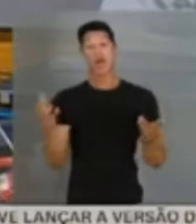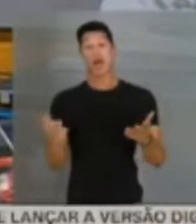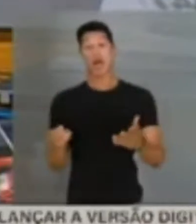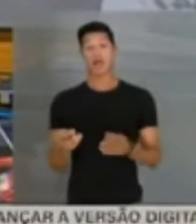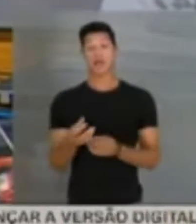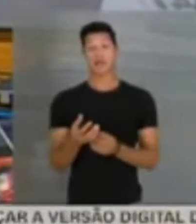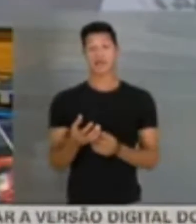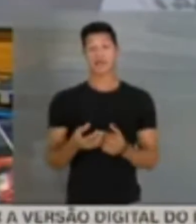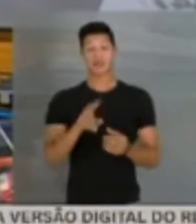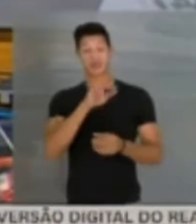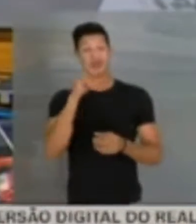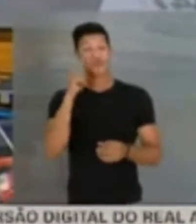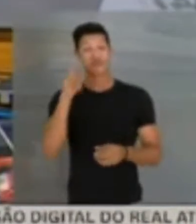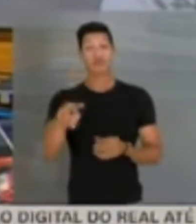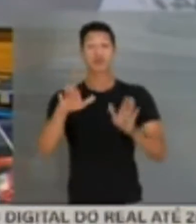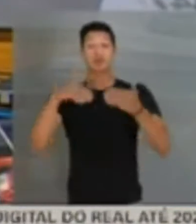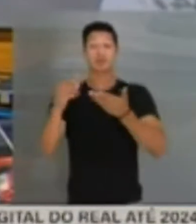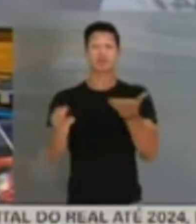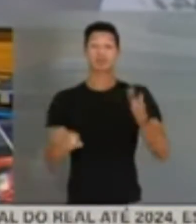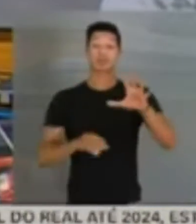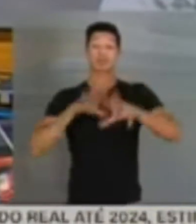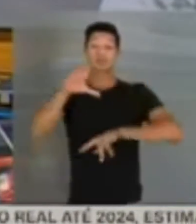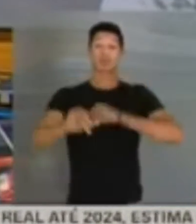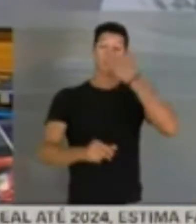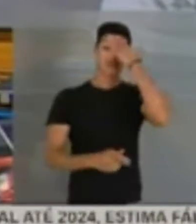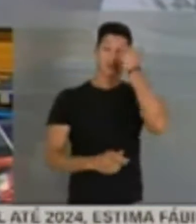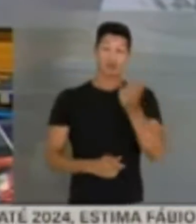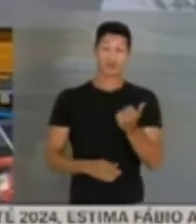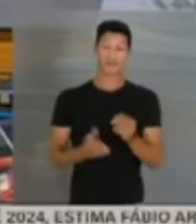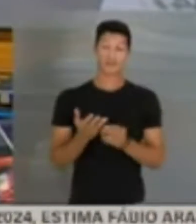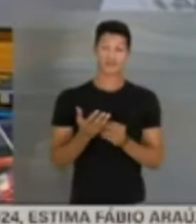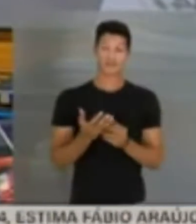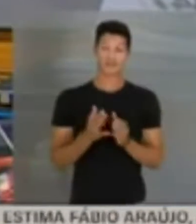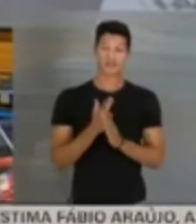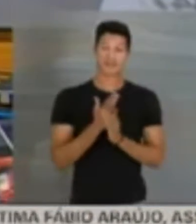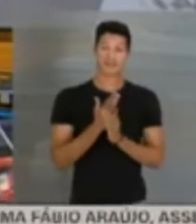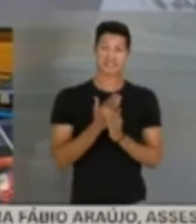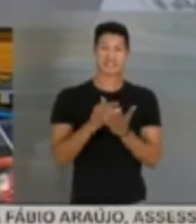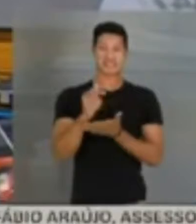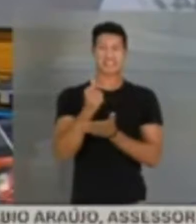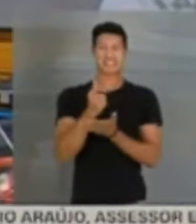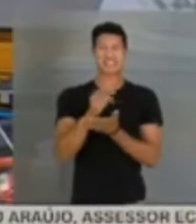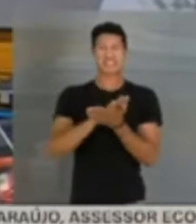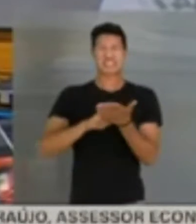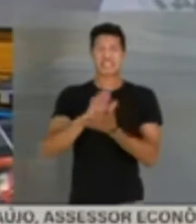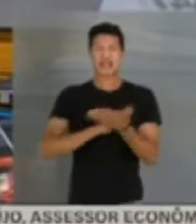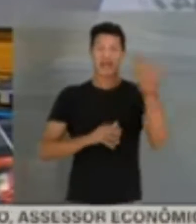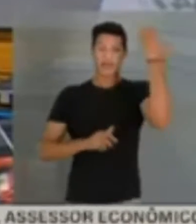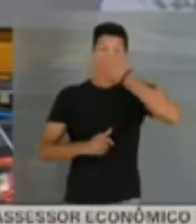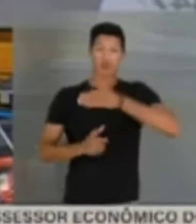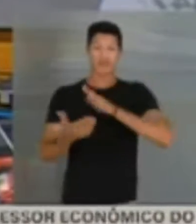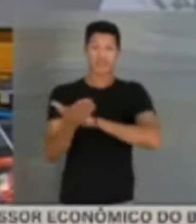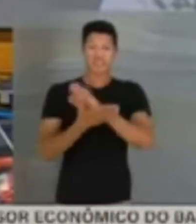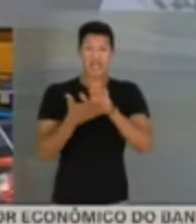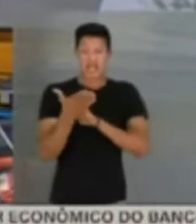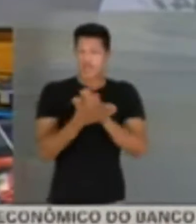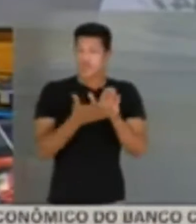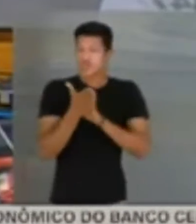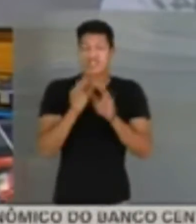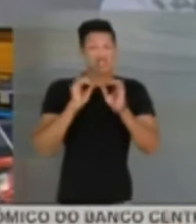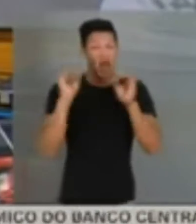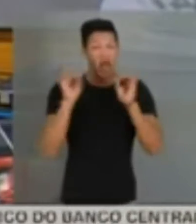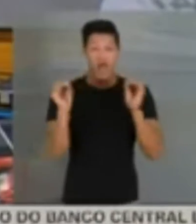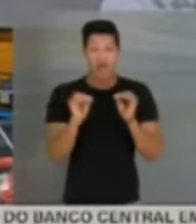maior escândalo. Vai ver quando você busca saber. Nenhuma prova, nenhuma